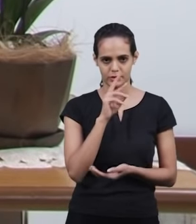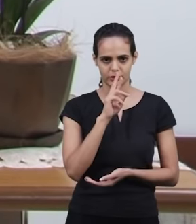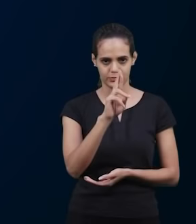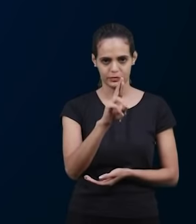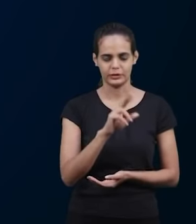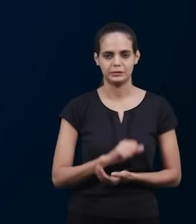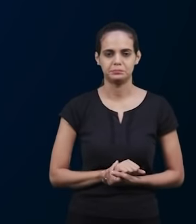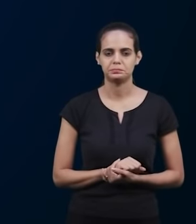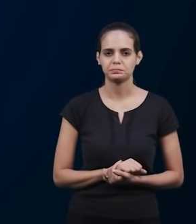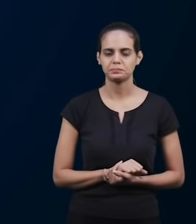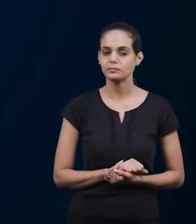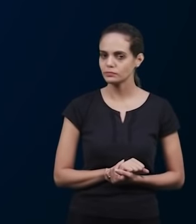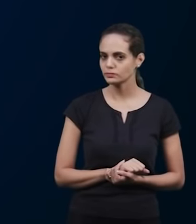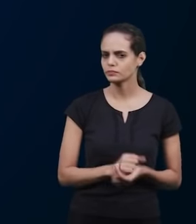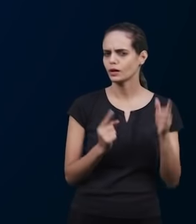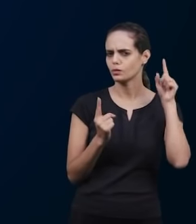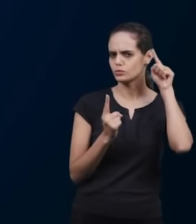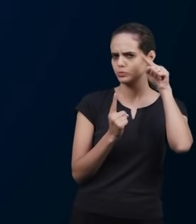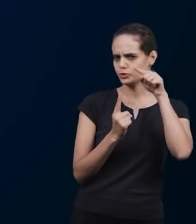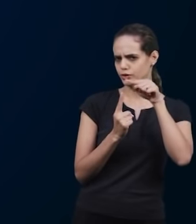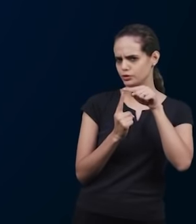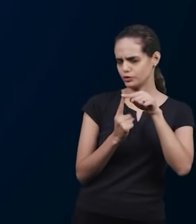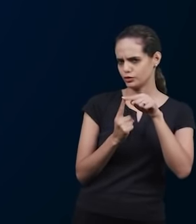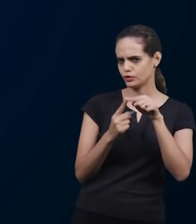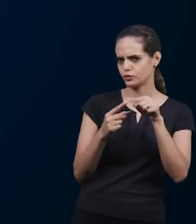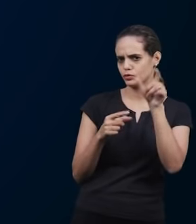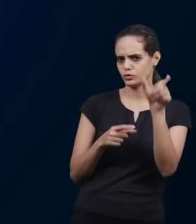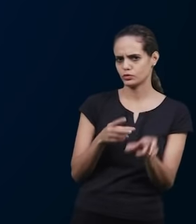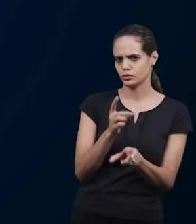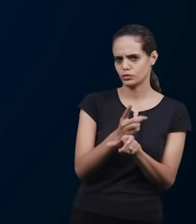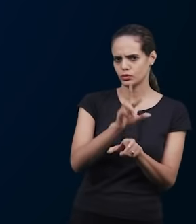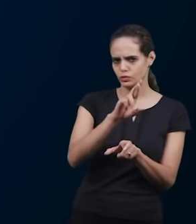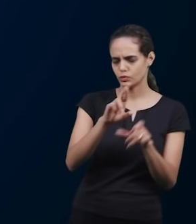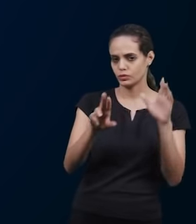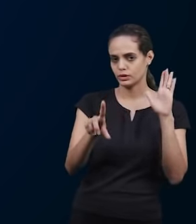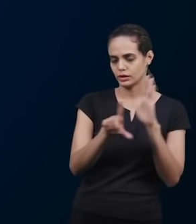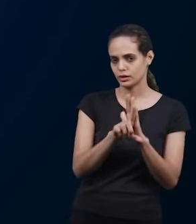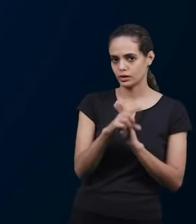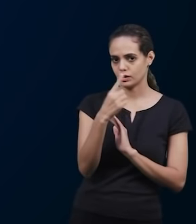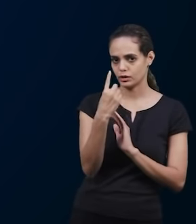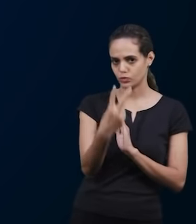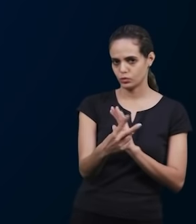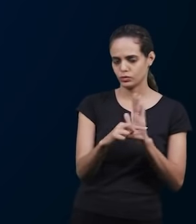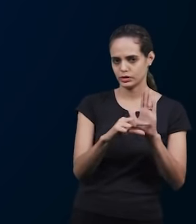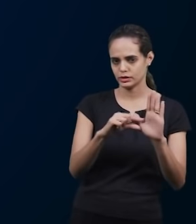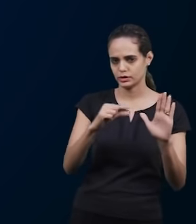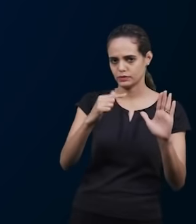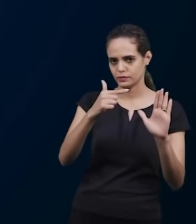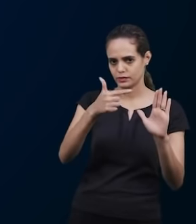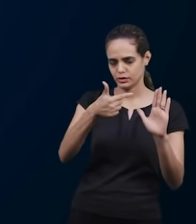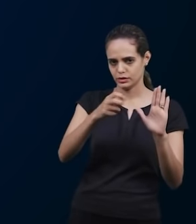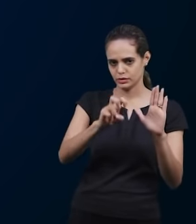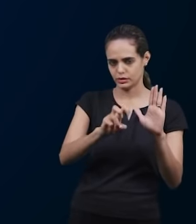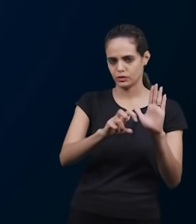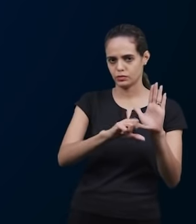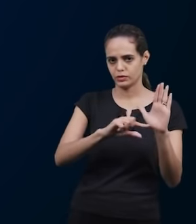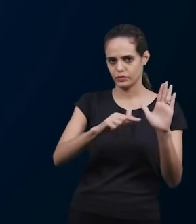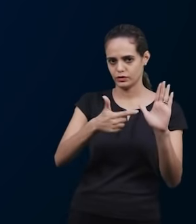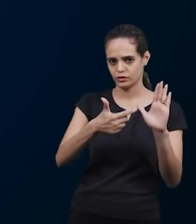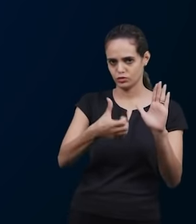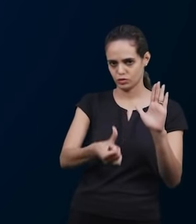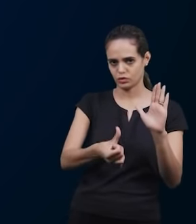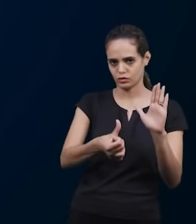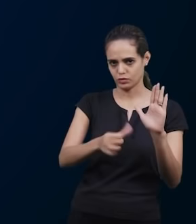pergunta. As intenções do doutor da lei eram duas, que estão nos versículos 25 e 29. A primeira no